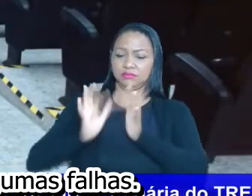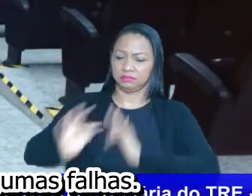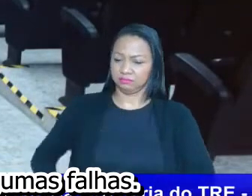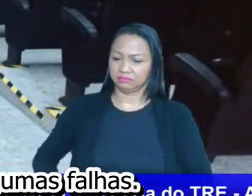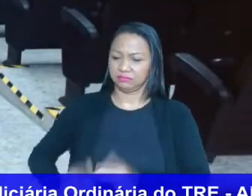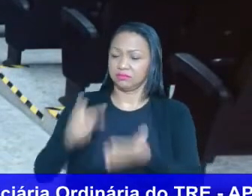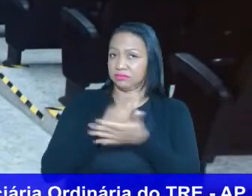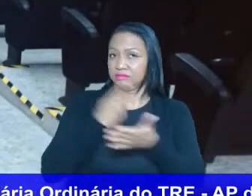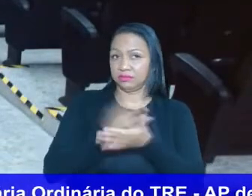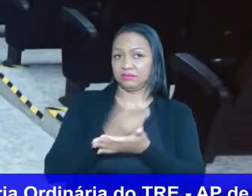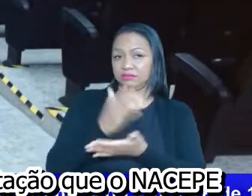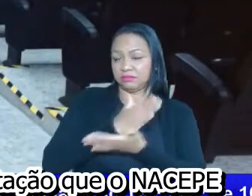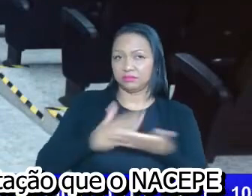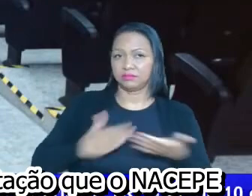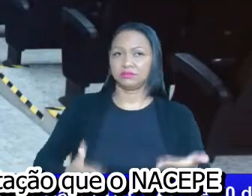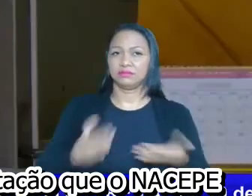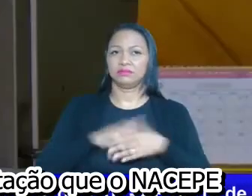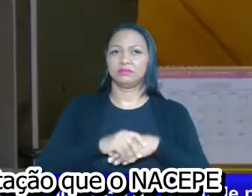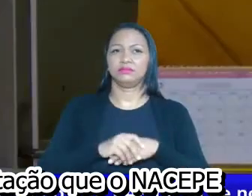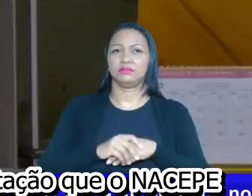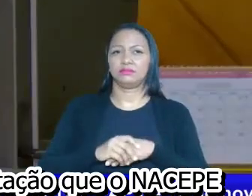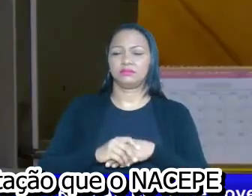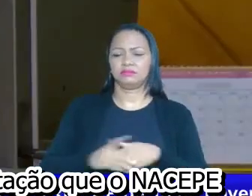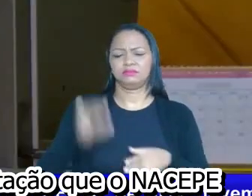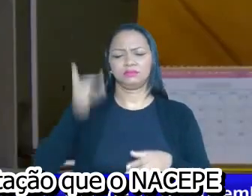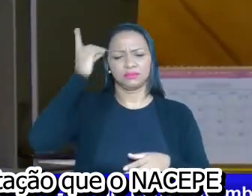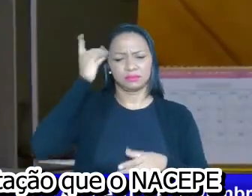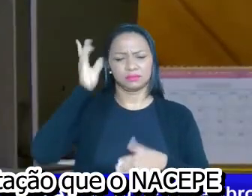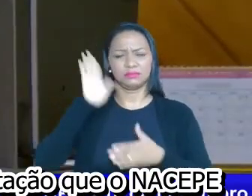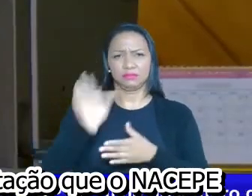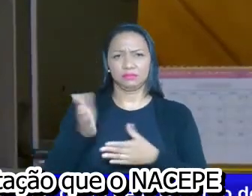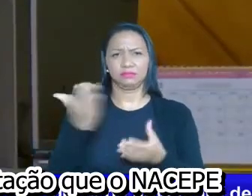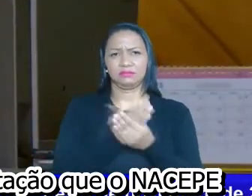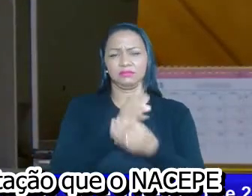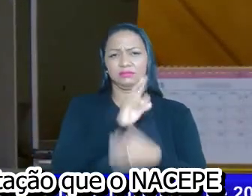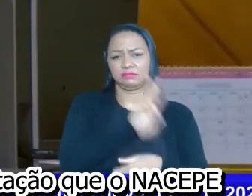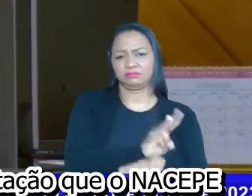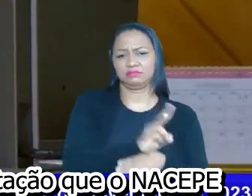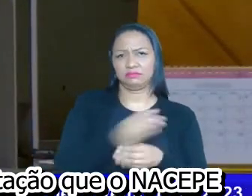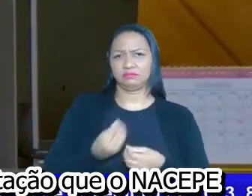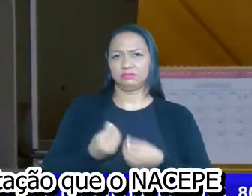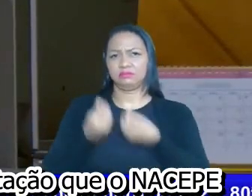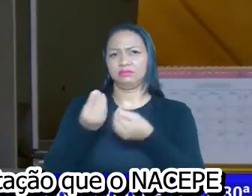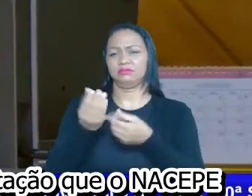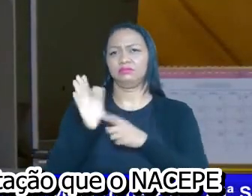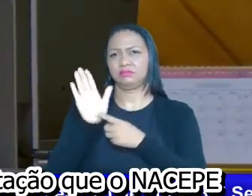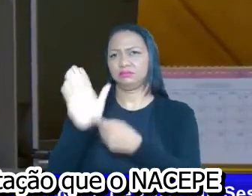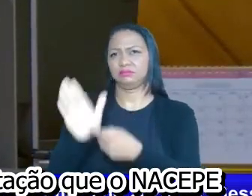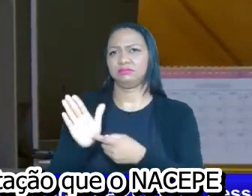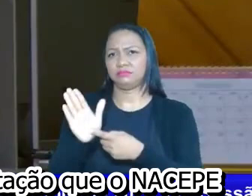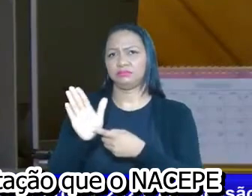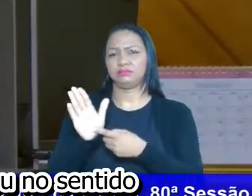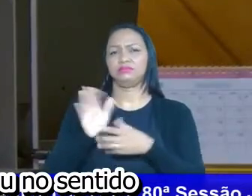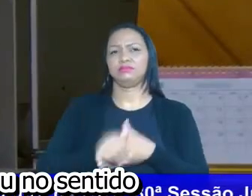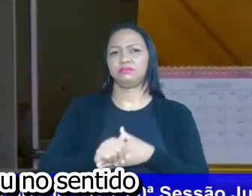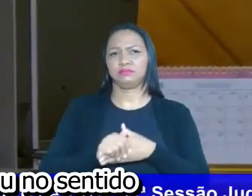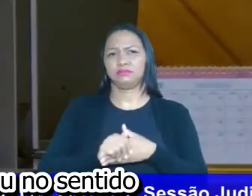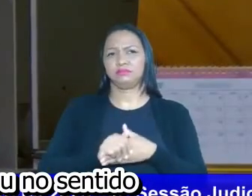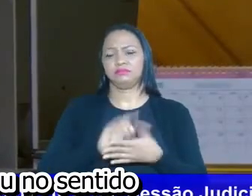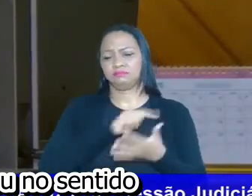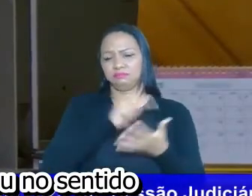algumas falhas. O diretório foi devidamente intimado, apresentou a documentação que o NACEP